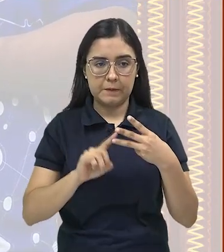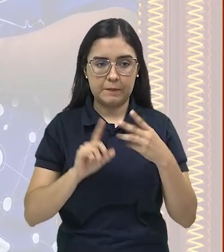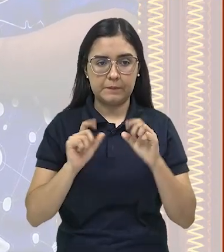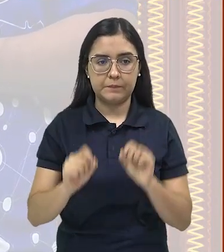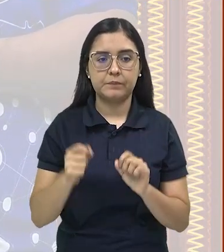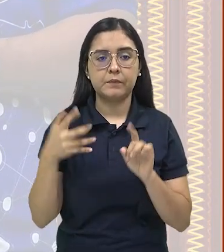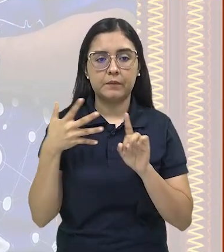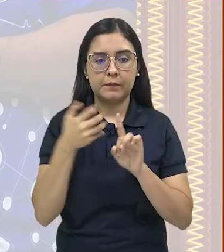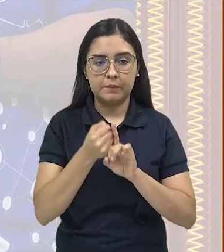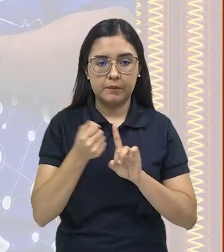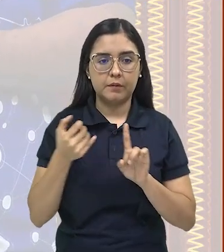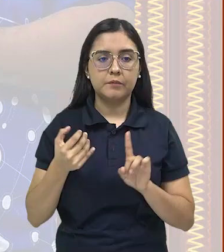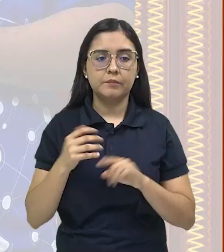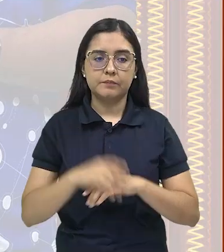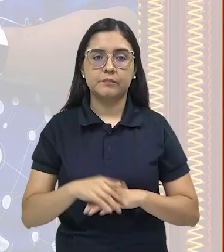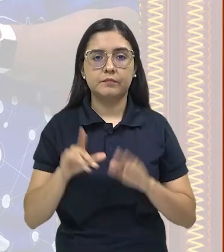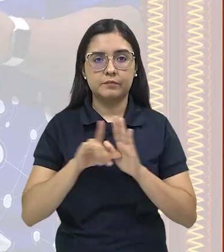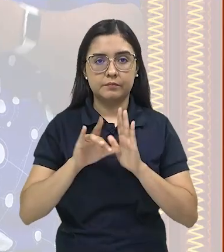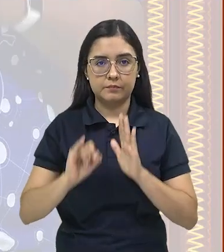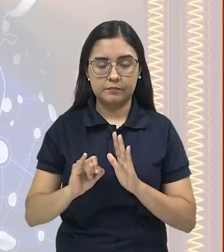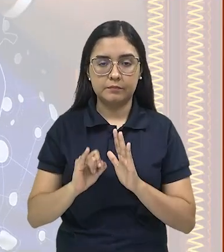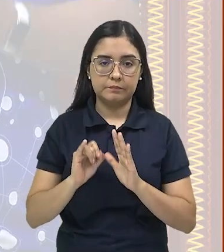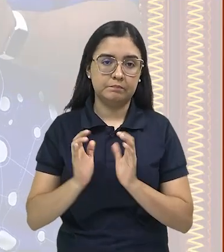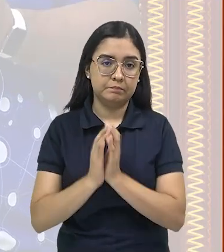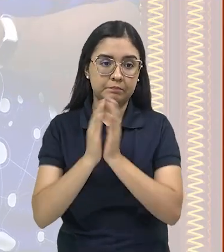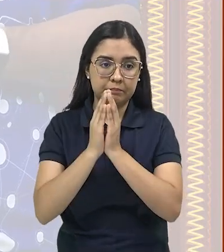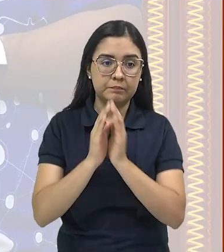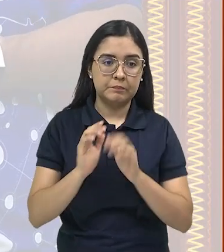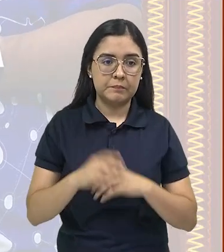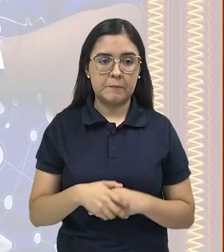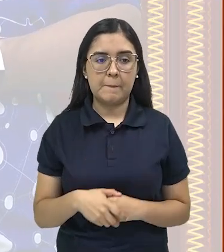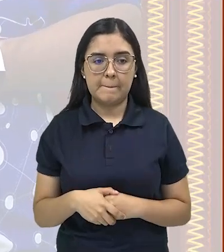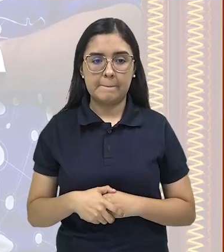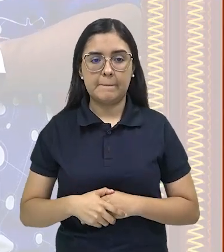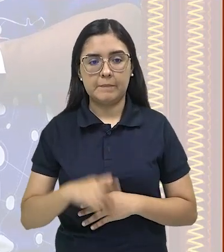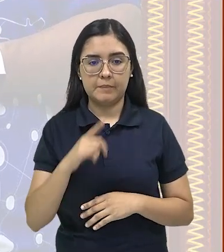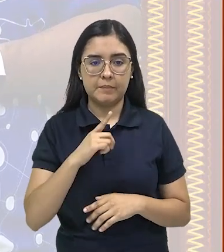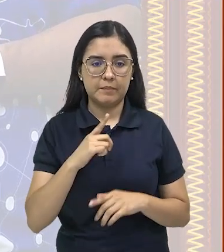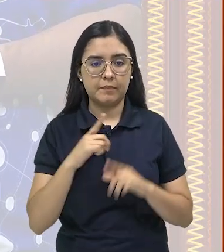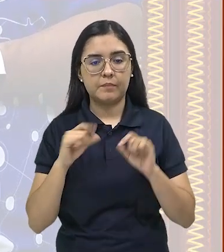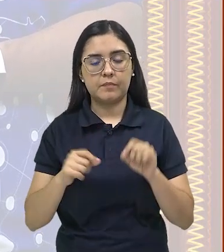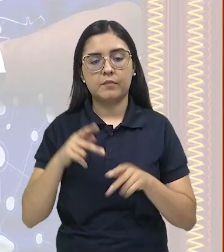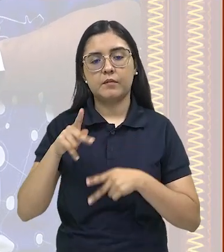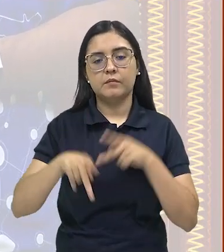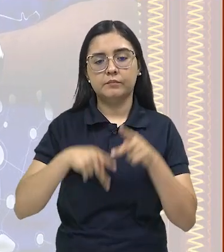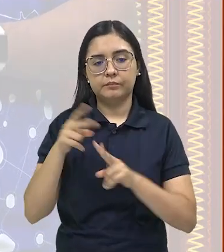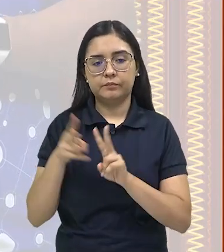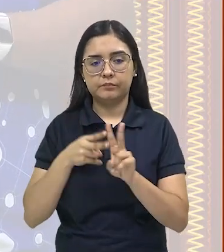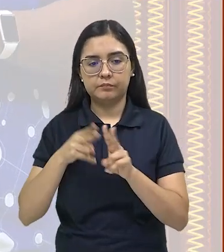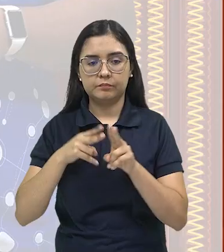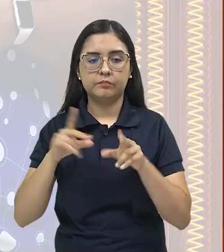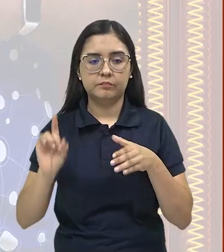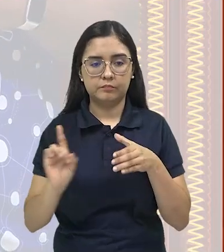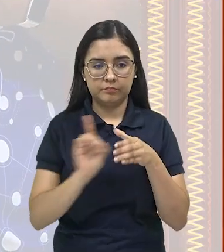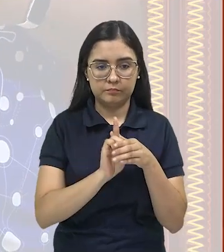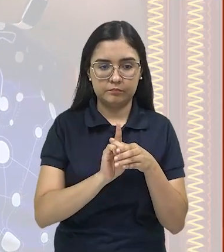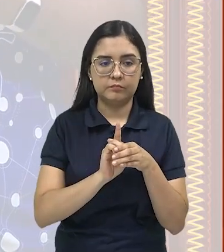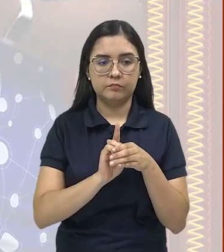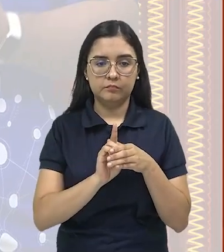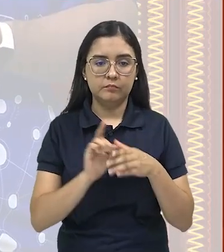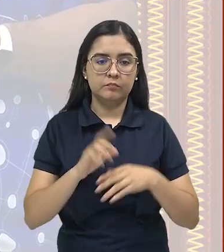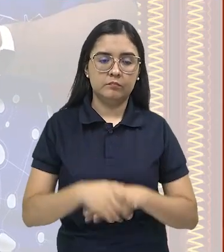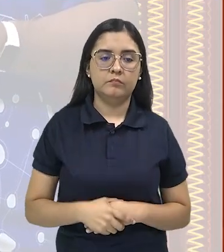impacto do Diretório Pombalino. Integração dos indígenas à sociedade colonial, onde nós vamos ter essa mão de obra